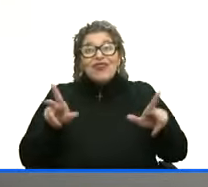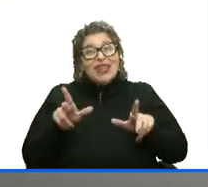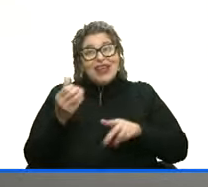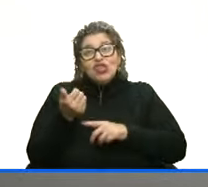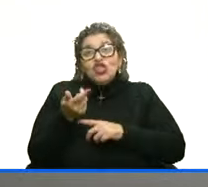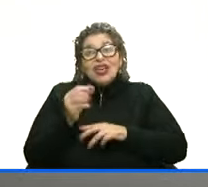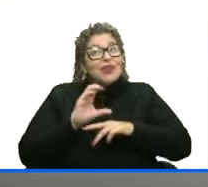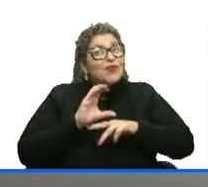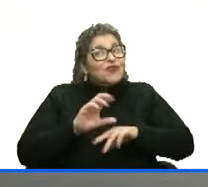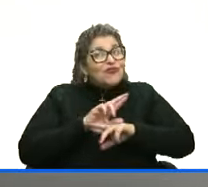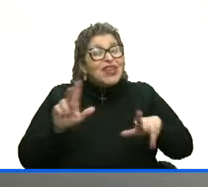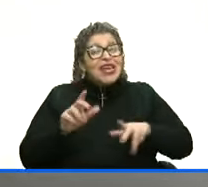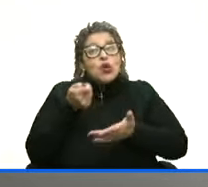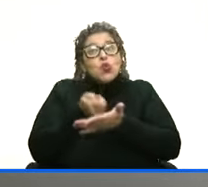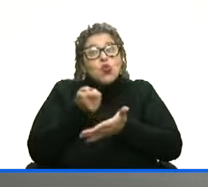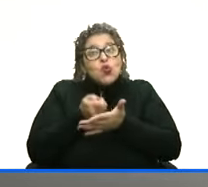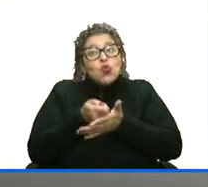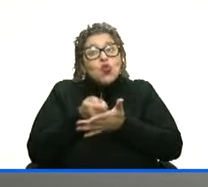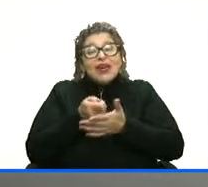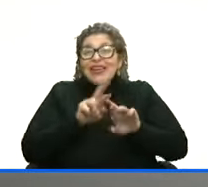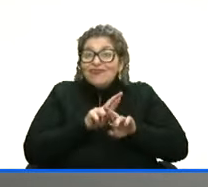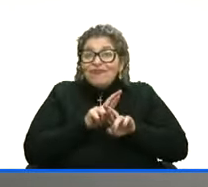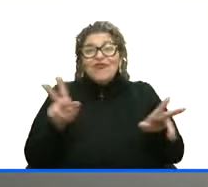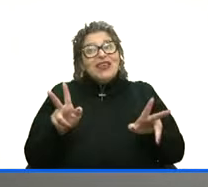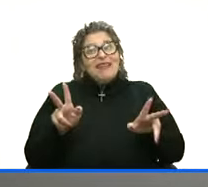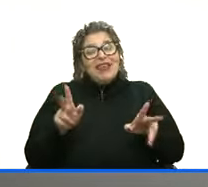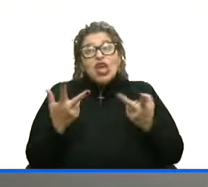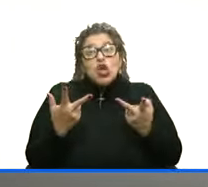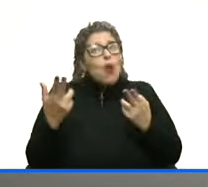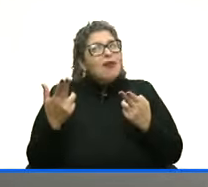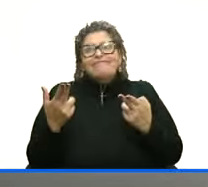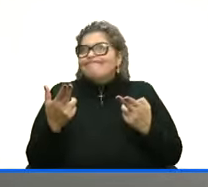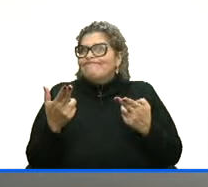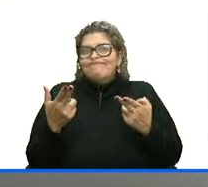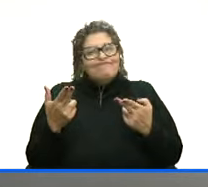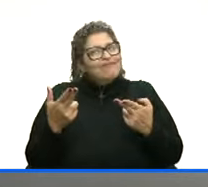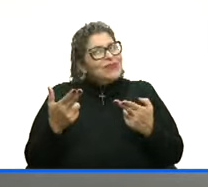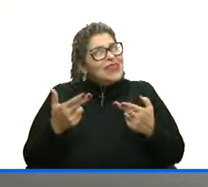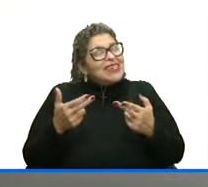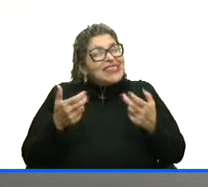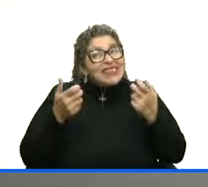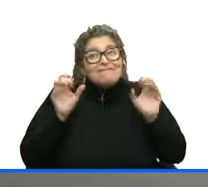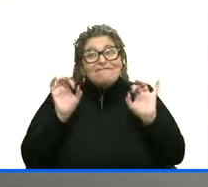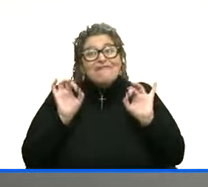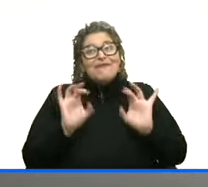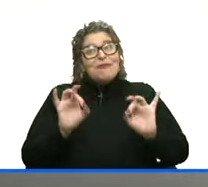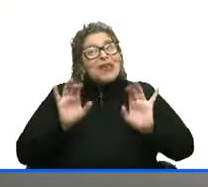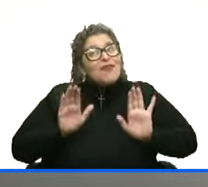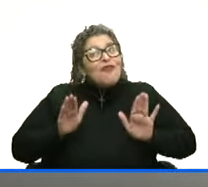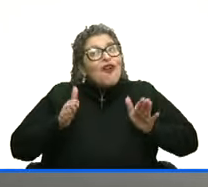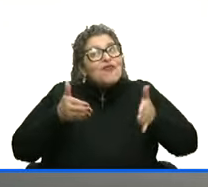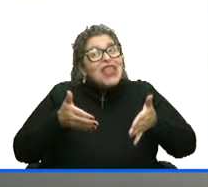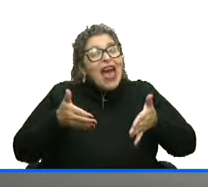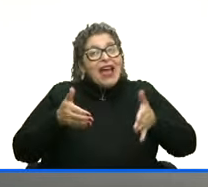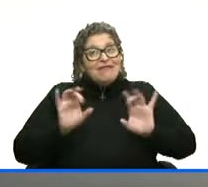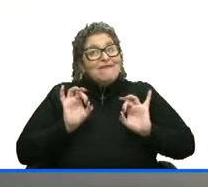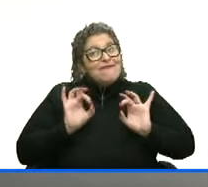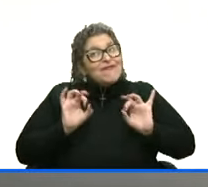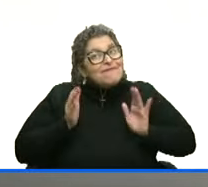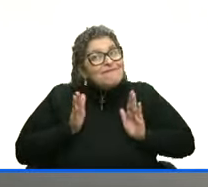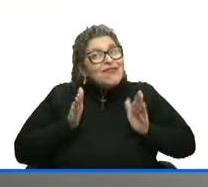pode ser as mesmas exigências, não pode ser igual, tem que ser muito especial a questão